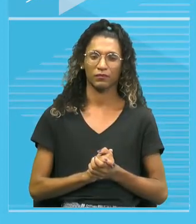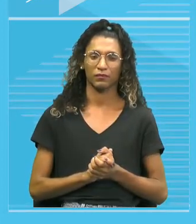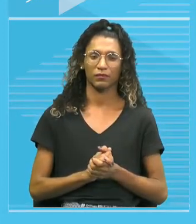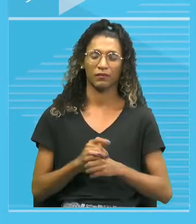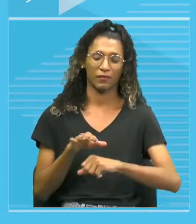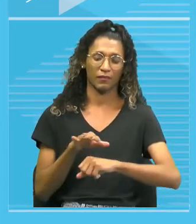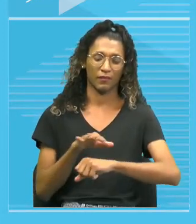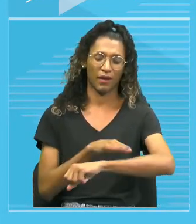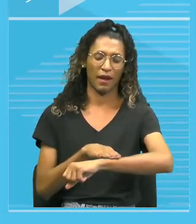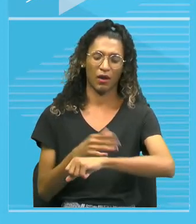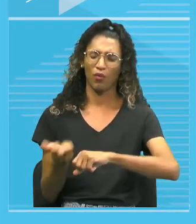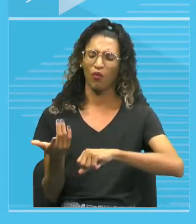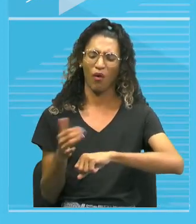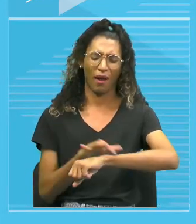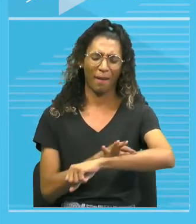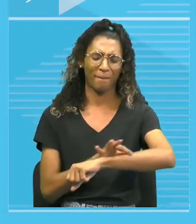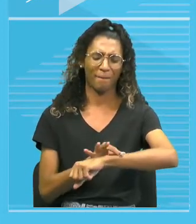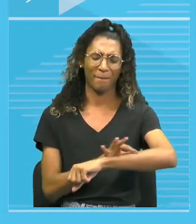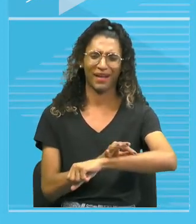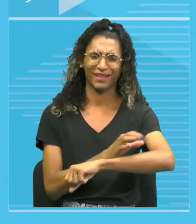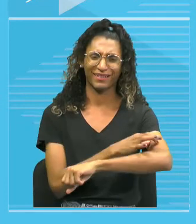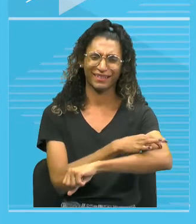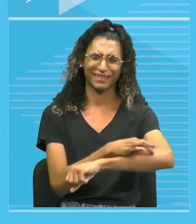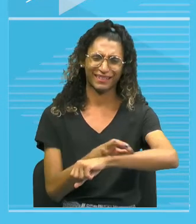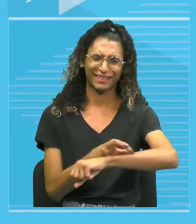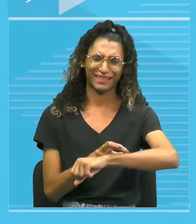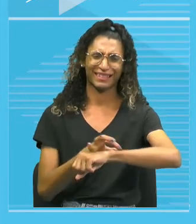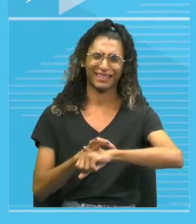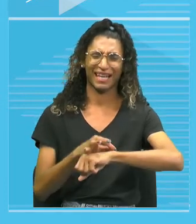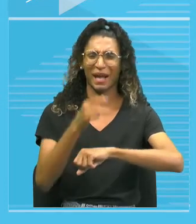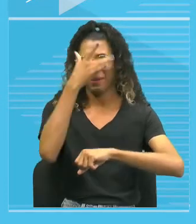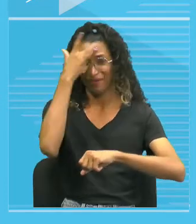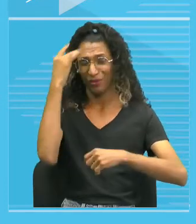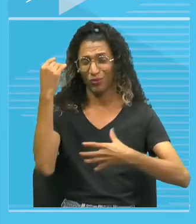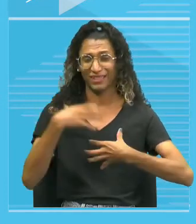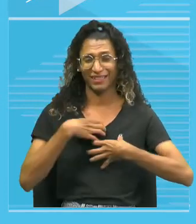pele queima, o indivíduo sente dores